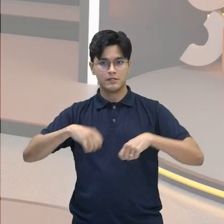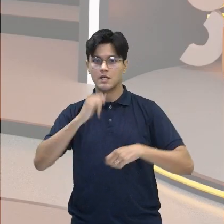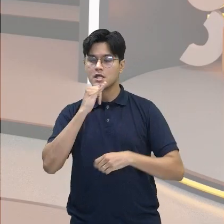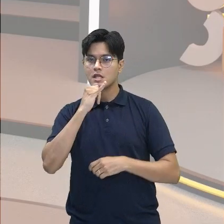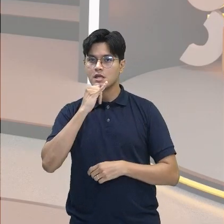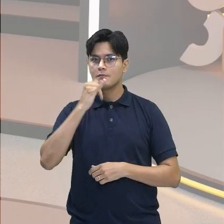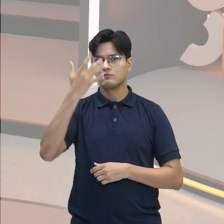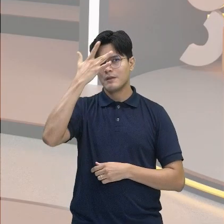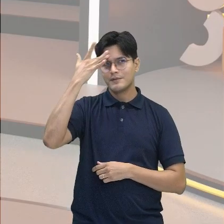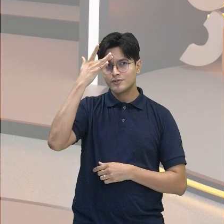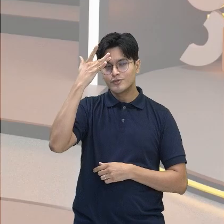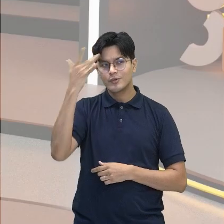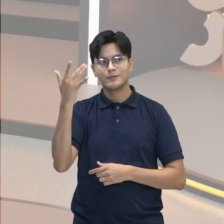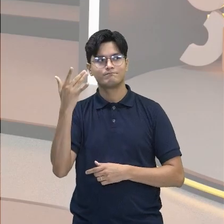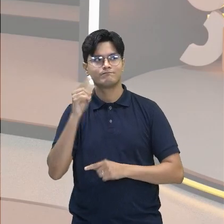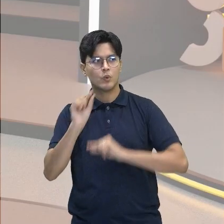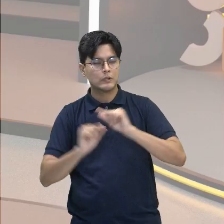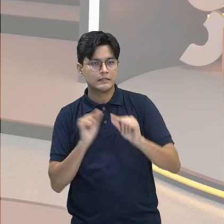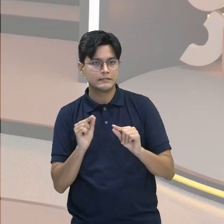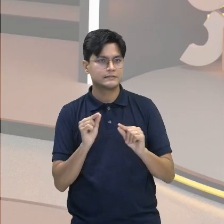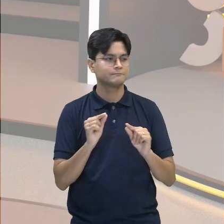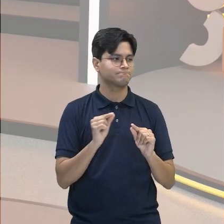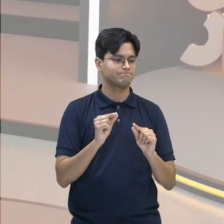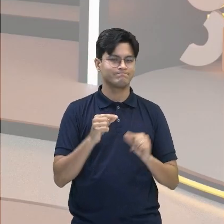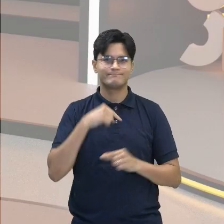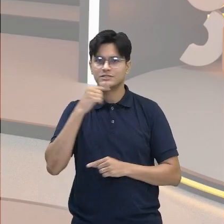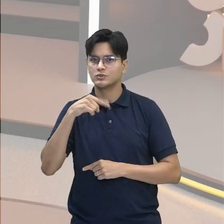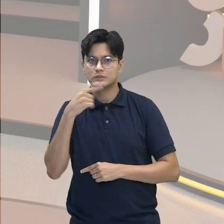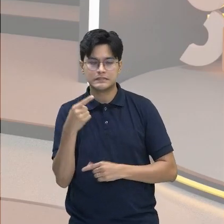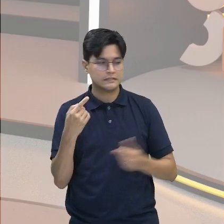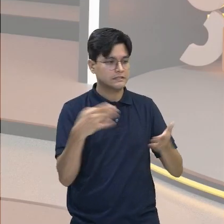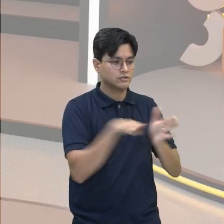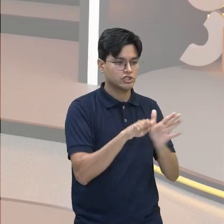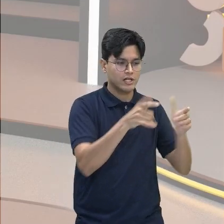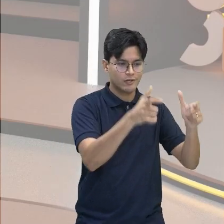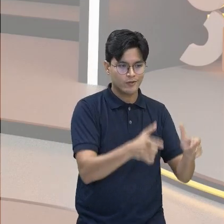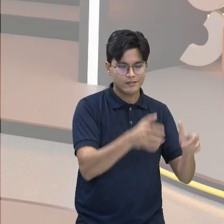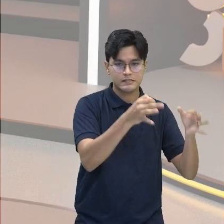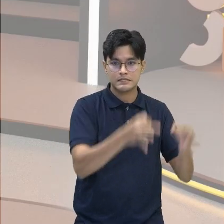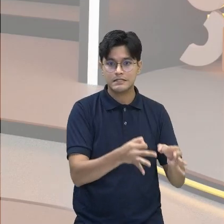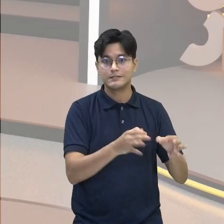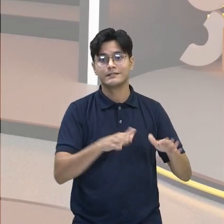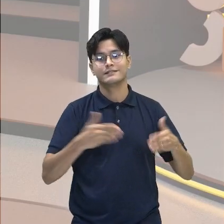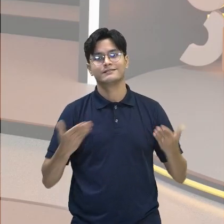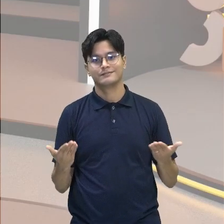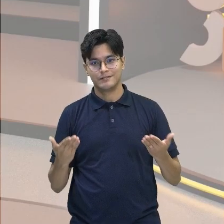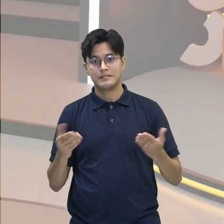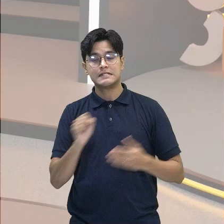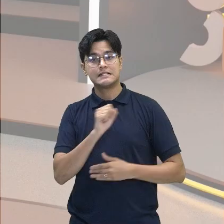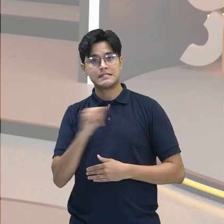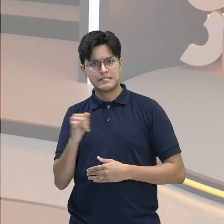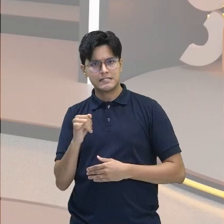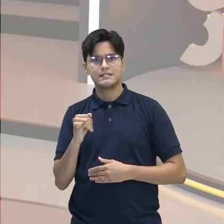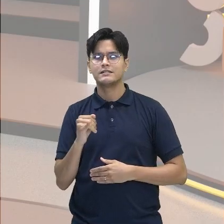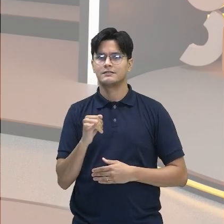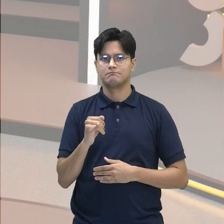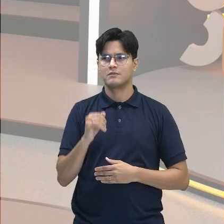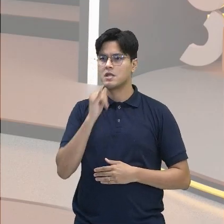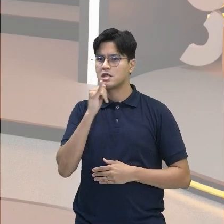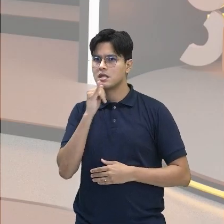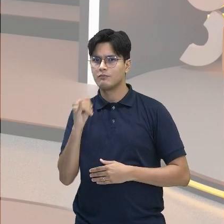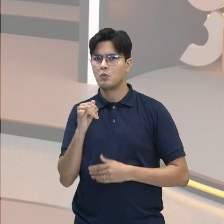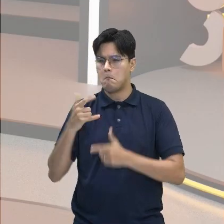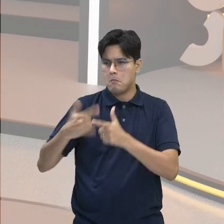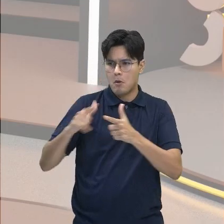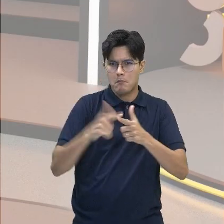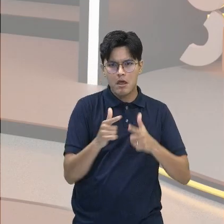se perderem também era muito grande. Então, se tudo desse certo, 44 dias. Se as coisas ficassem um pouco mais